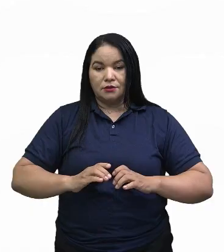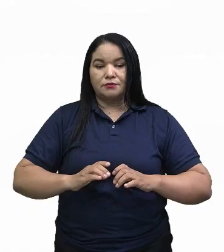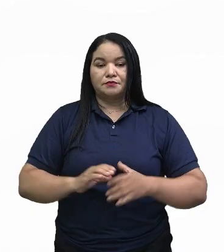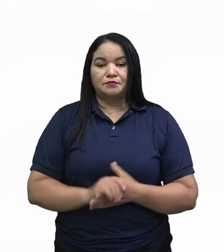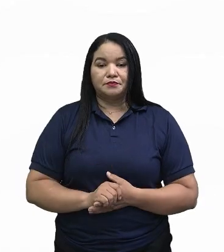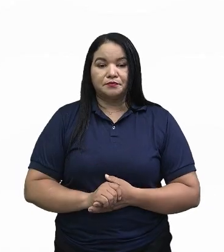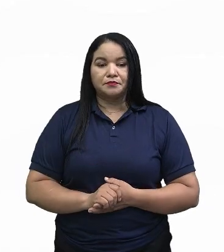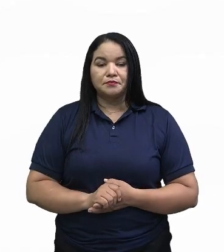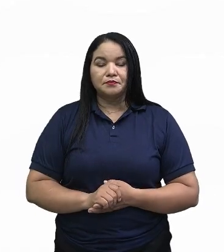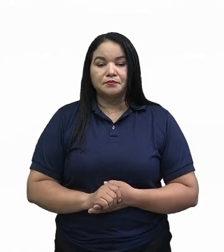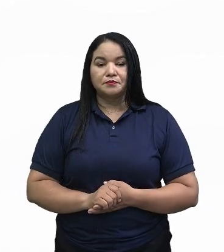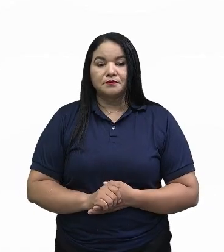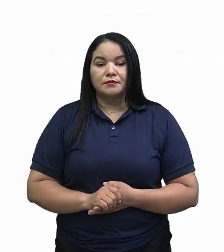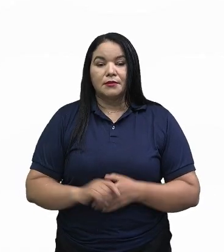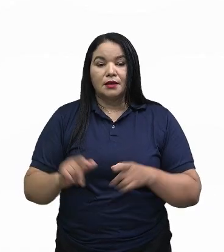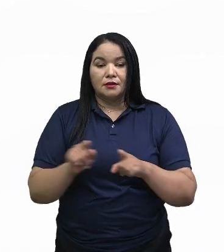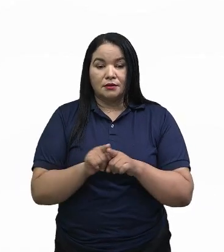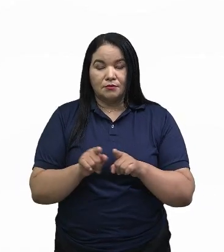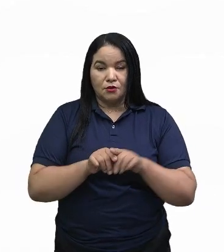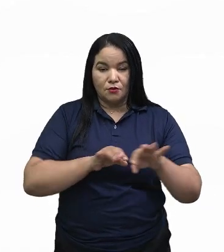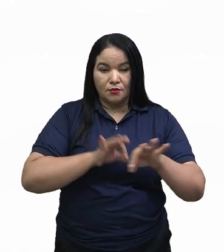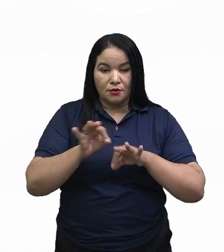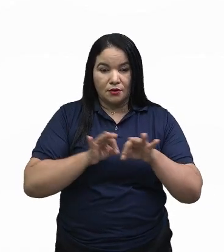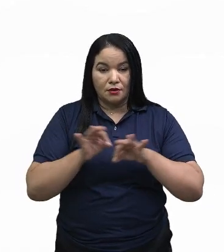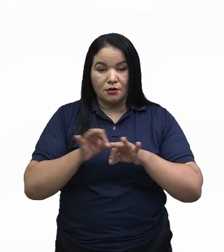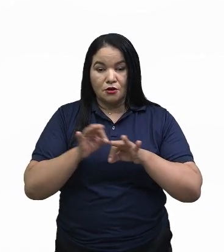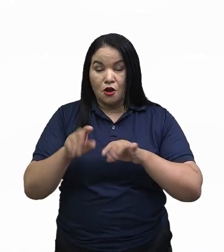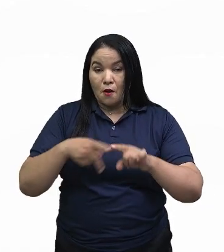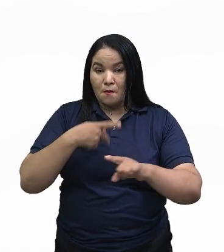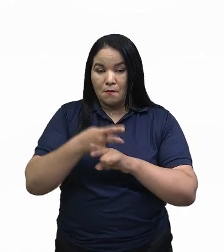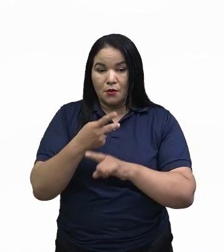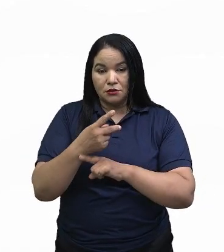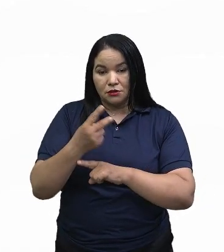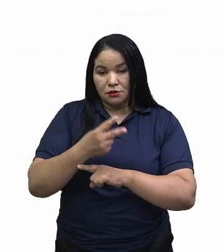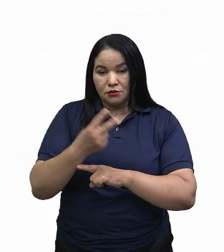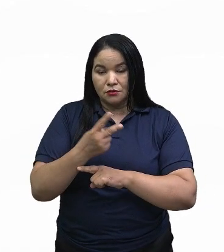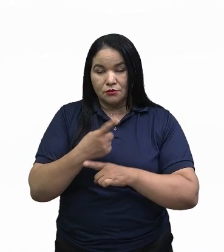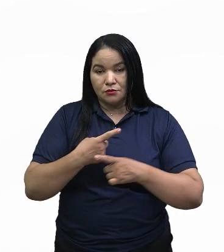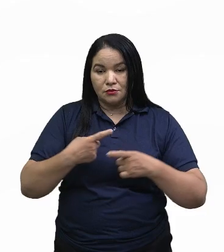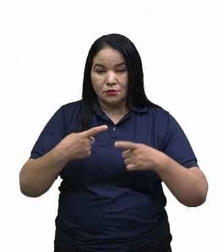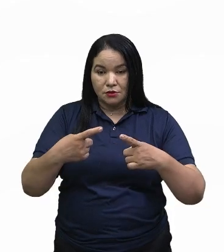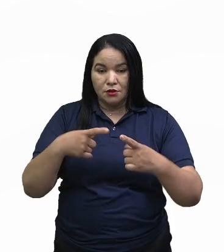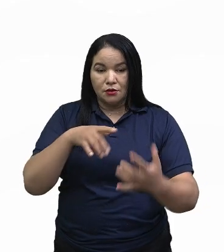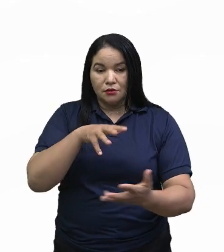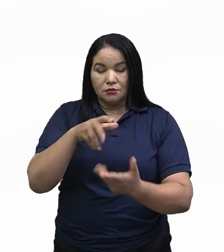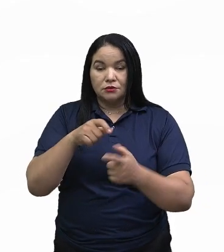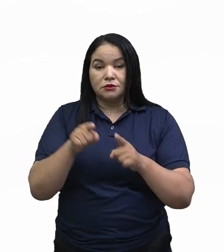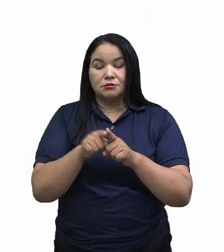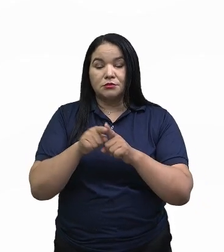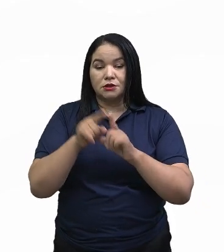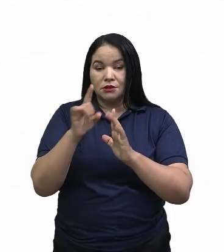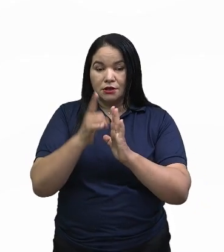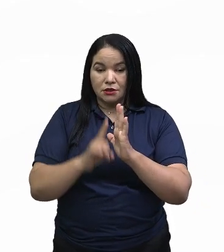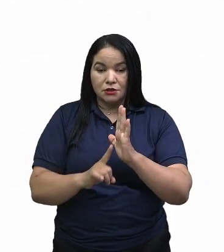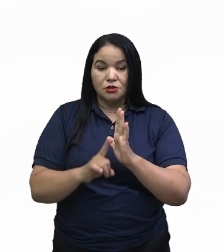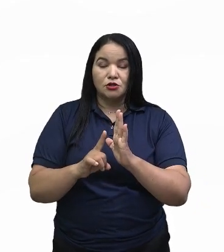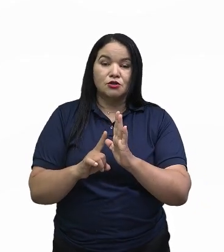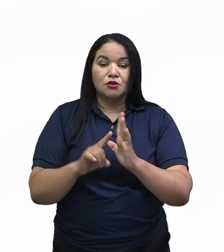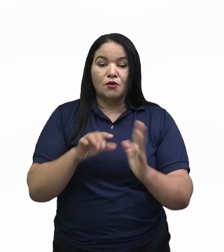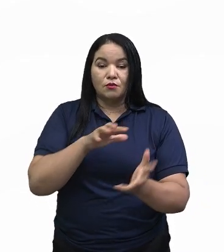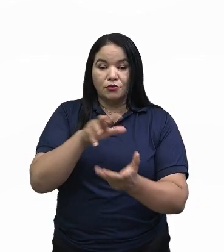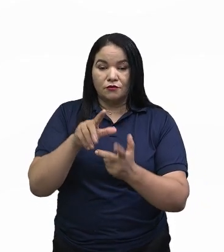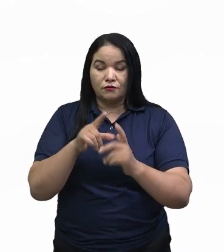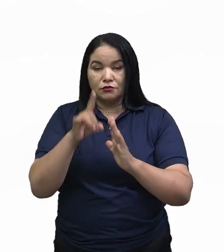Seguimos. Elaborada no pós-Segunda Guerra Mundial, a Declaração Universal dos Direitos Humanos, ela surgiu